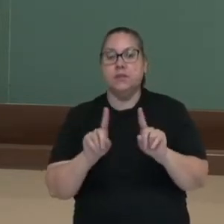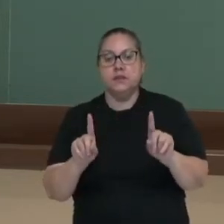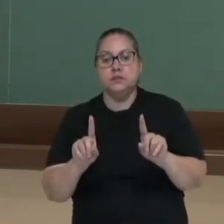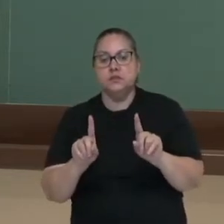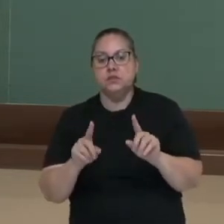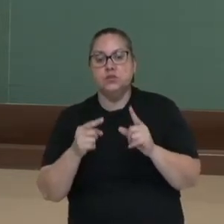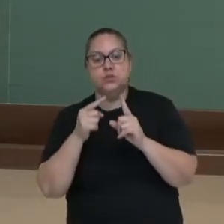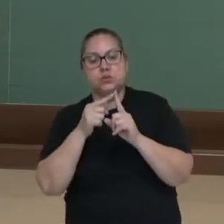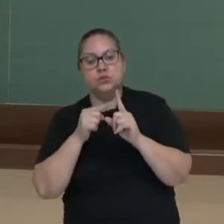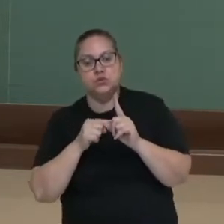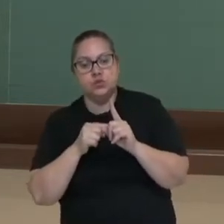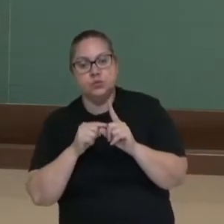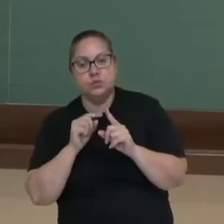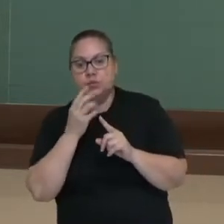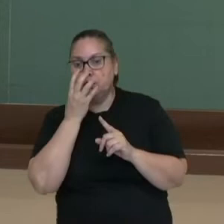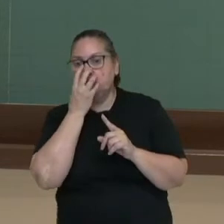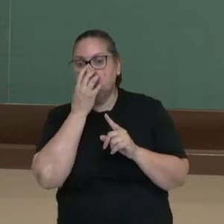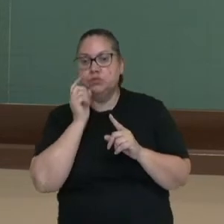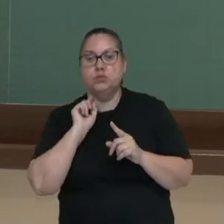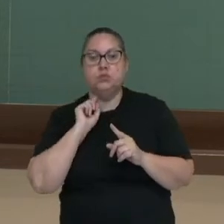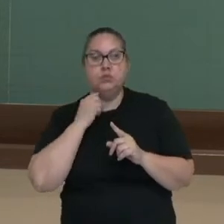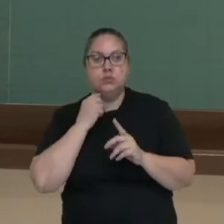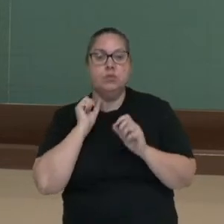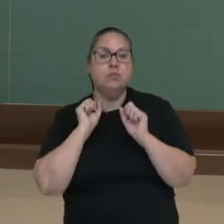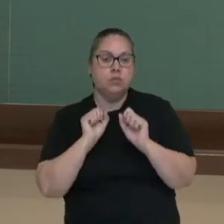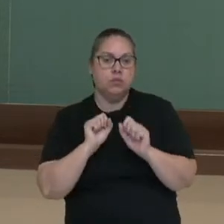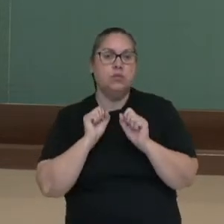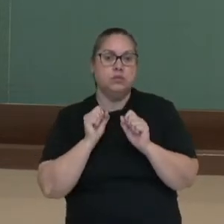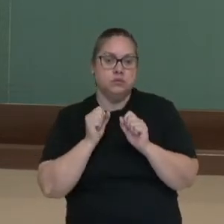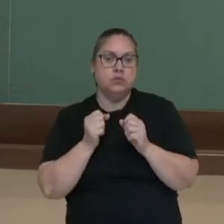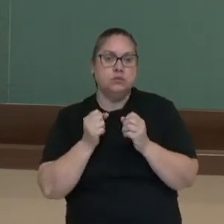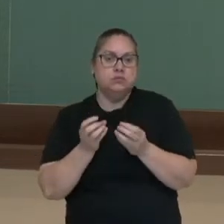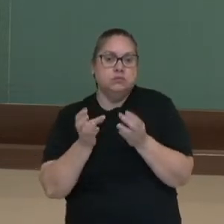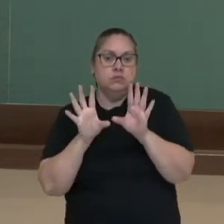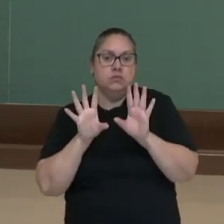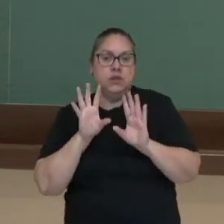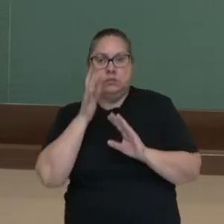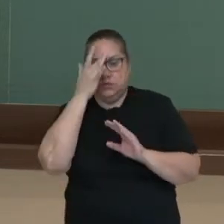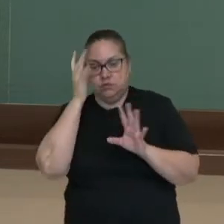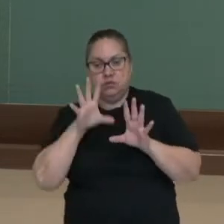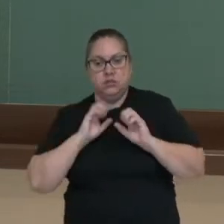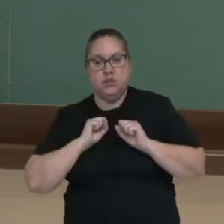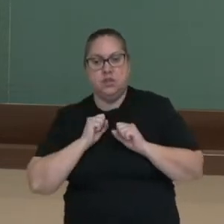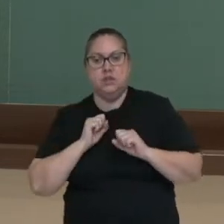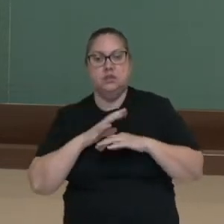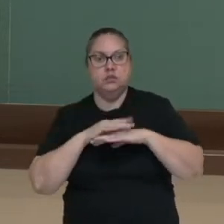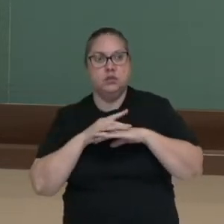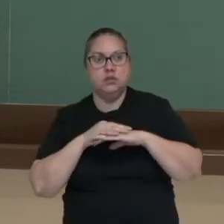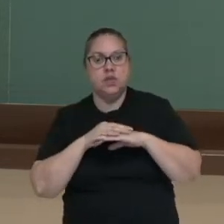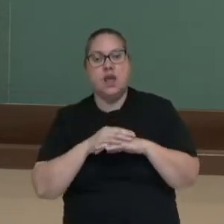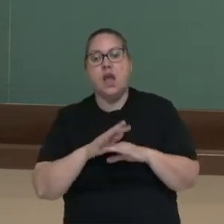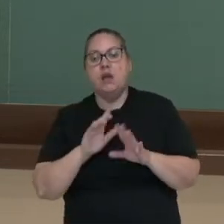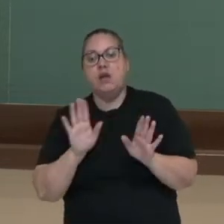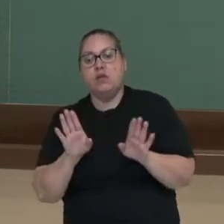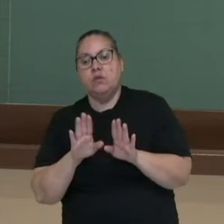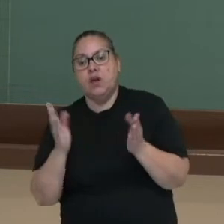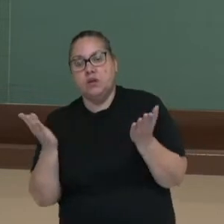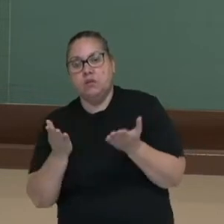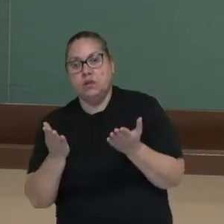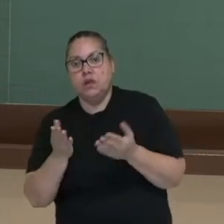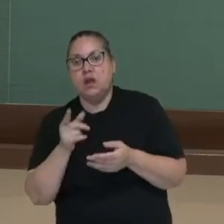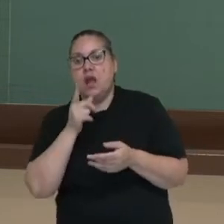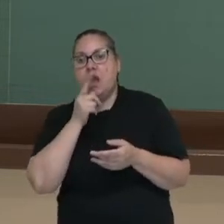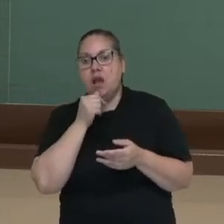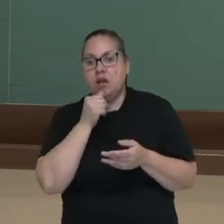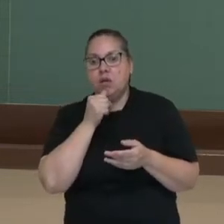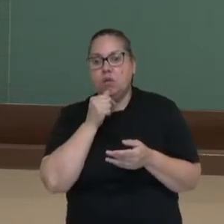do tipo de poluição, ela também pode causar doenças, né? Agora, quando eu falo de água contaminada, ela sempre vai